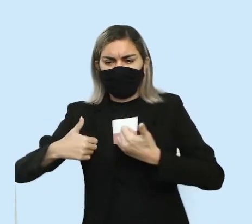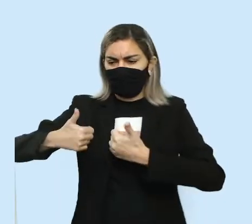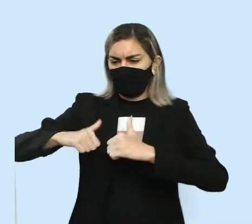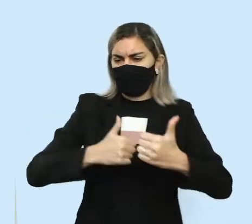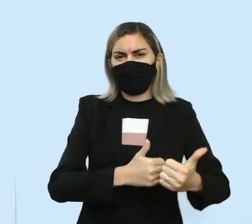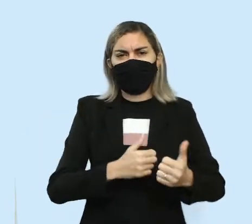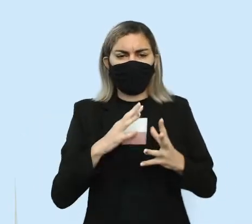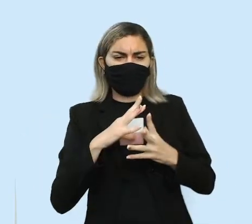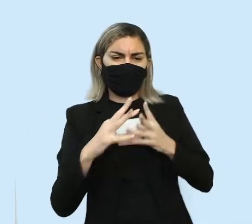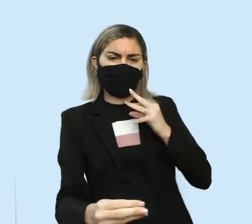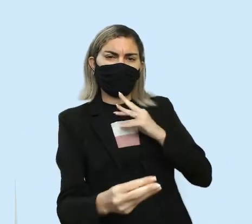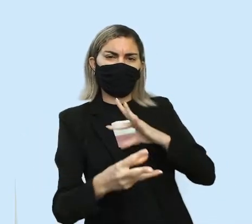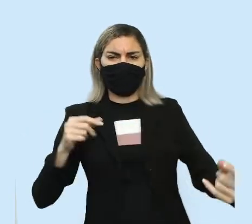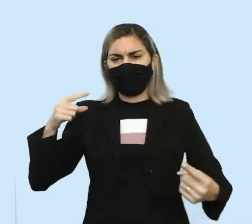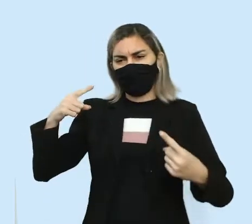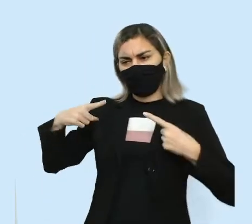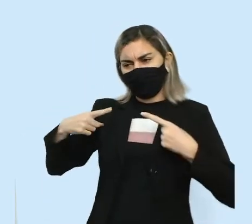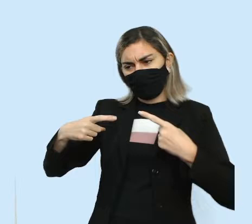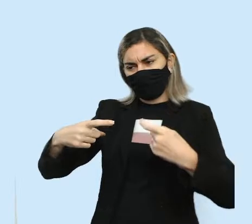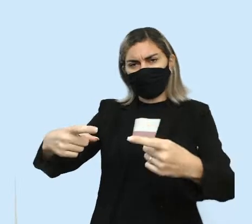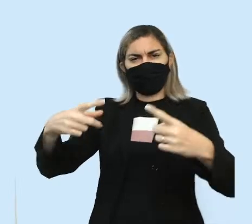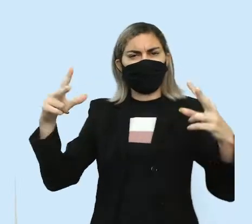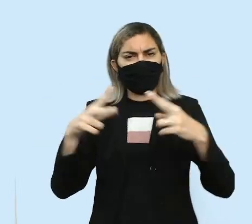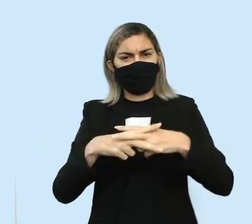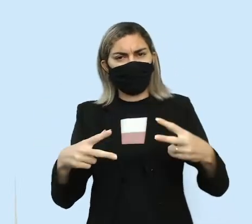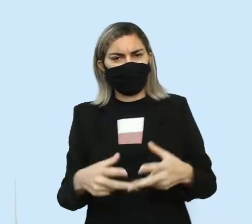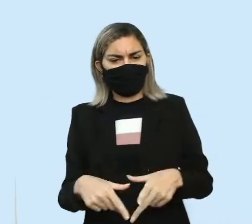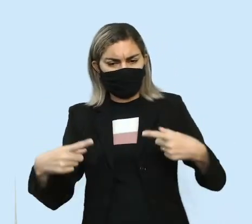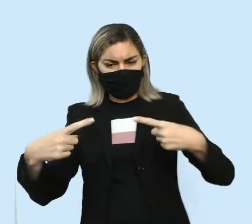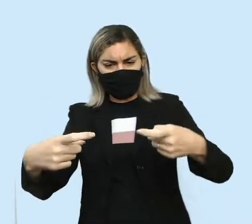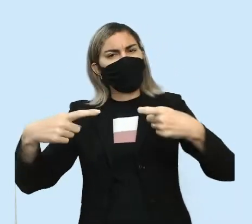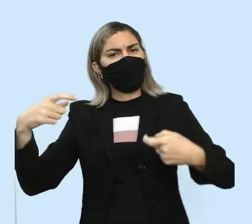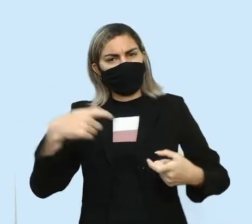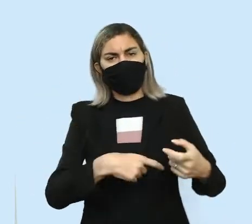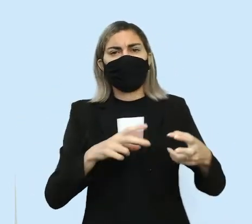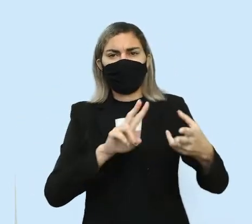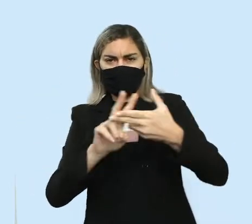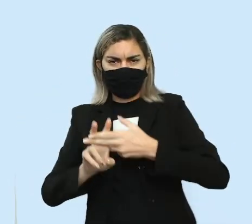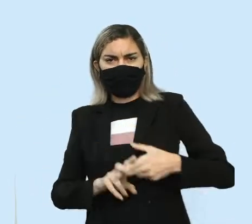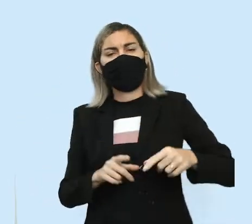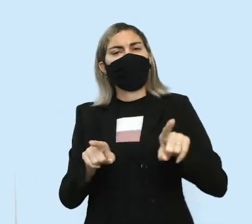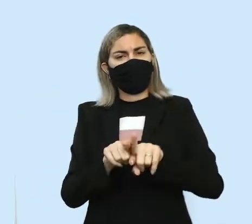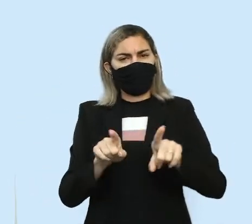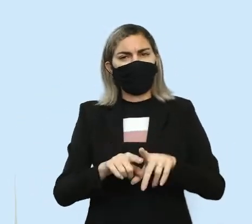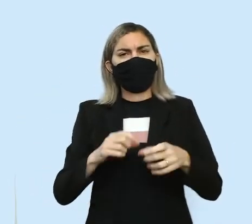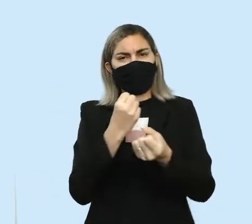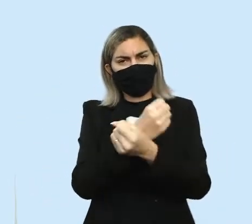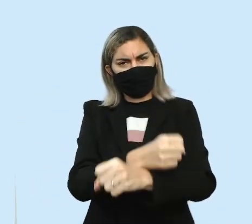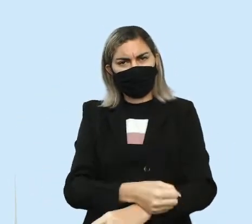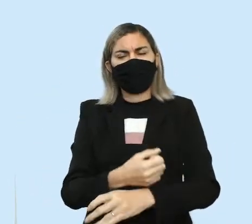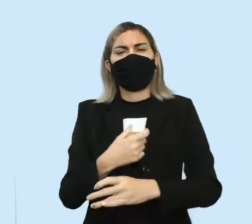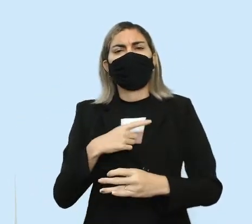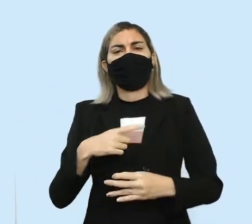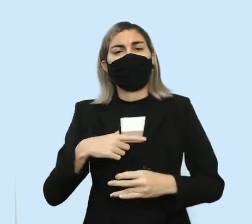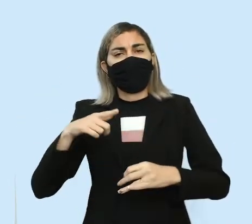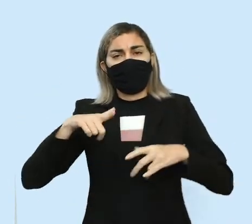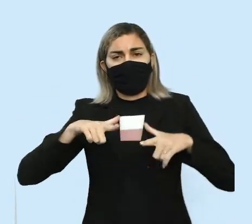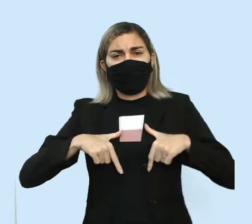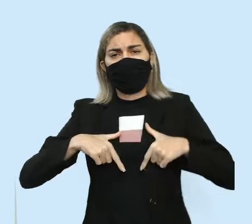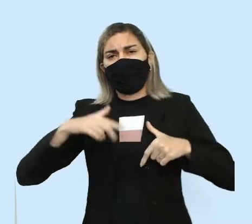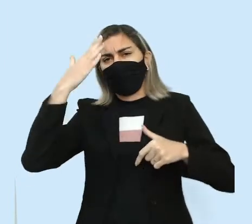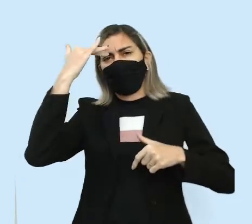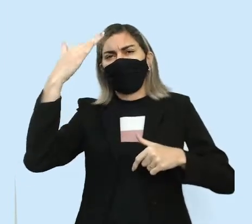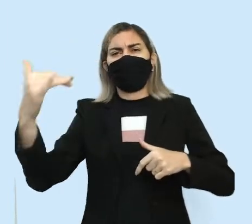por fuga, por lutas, até por cativeiro. Os hebreus eles vão ser famosos porque são os primeiros